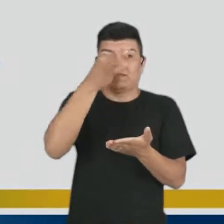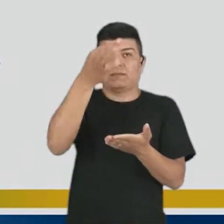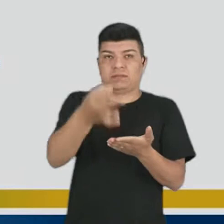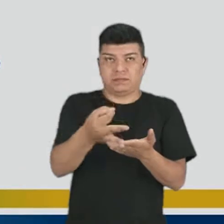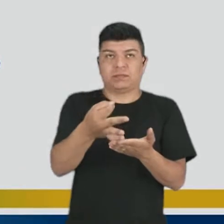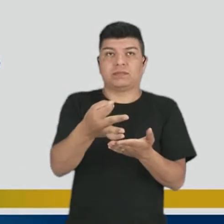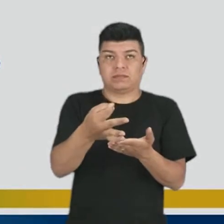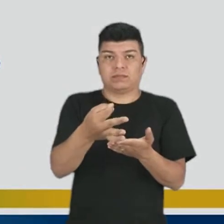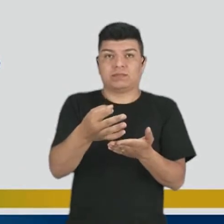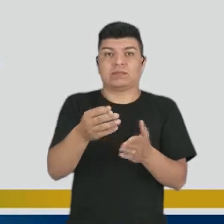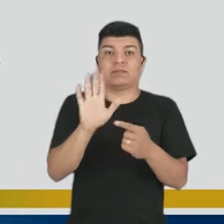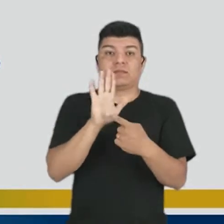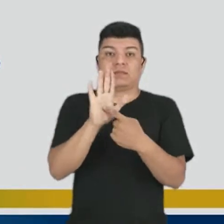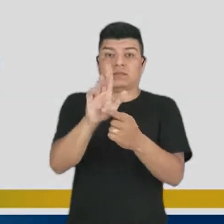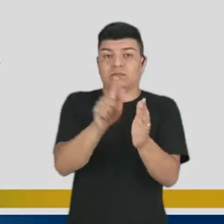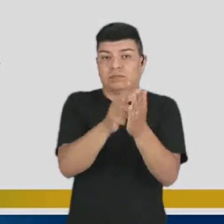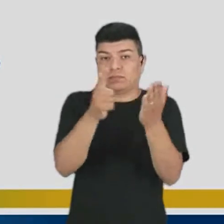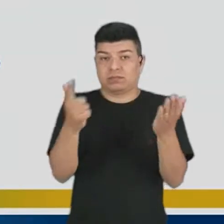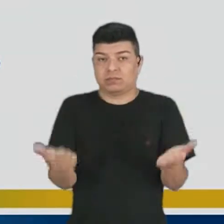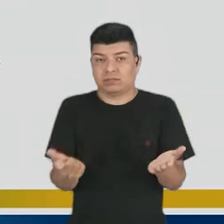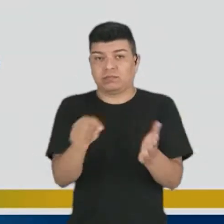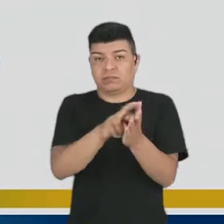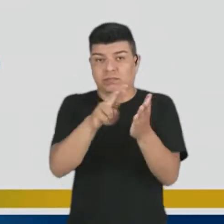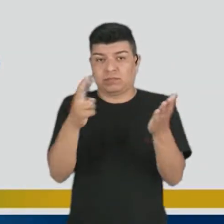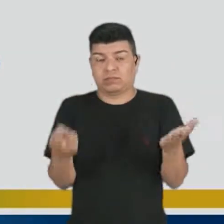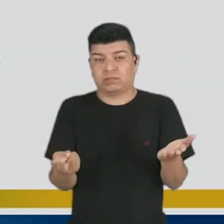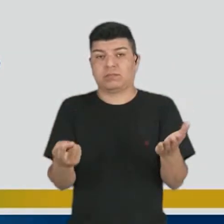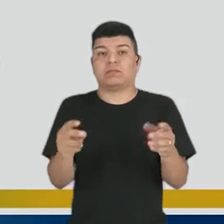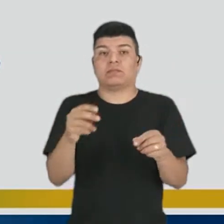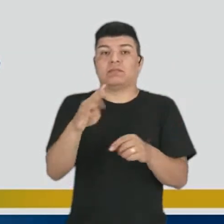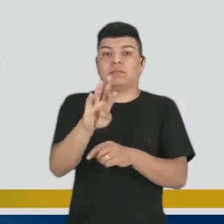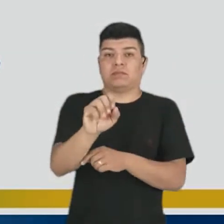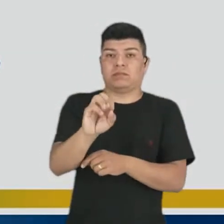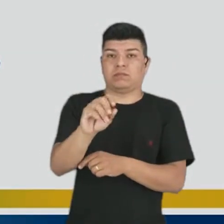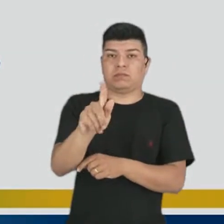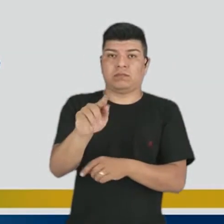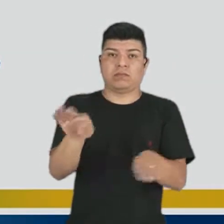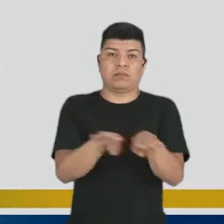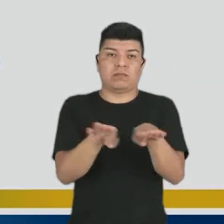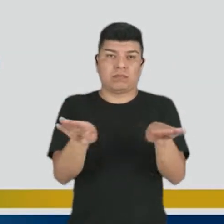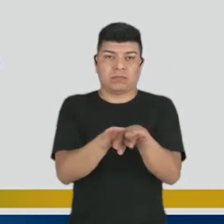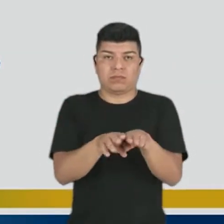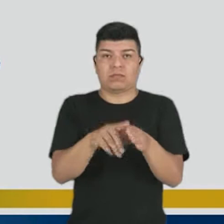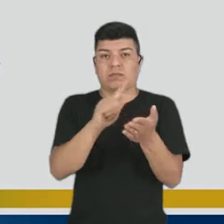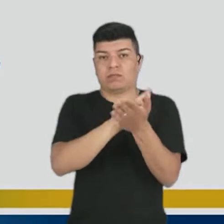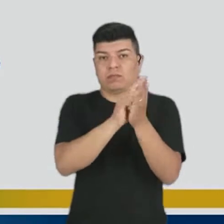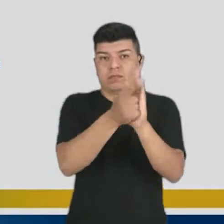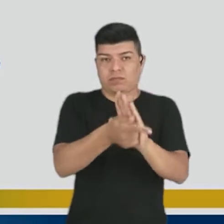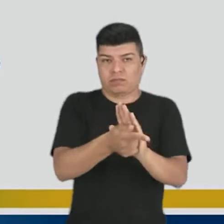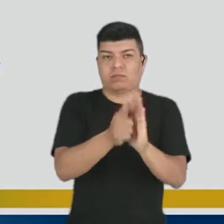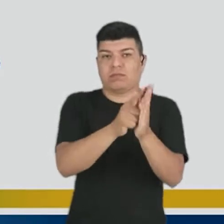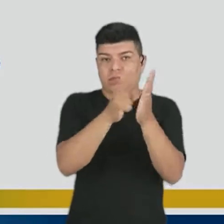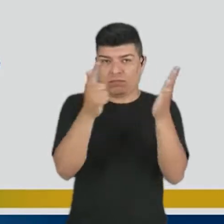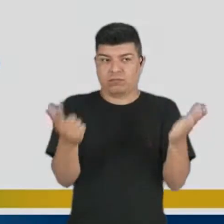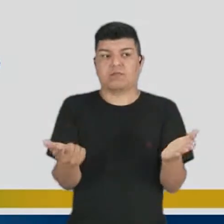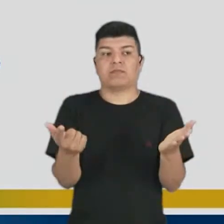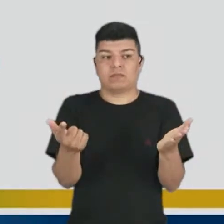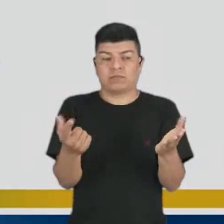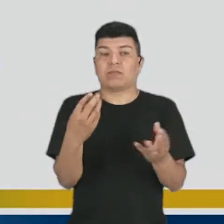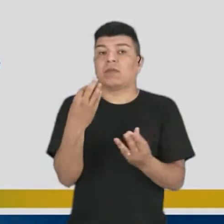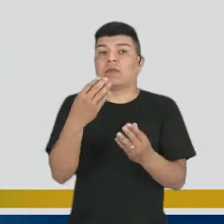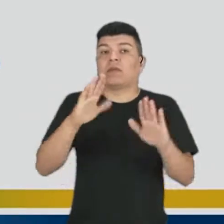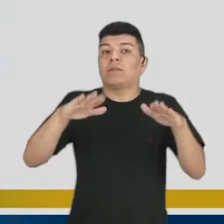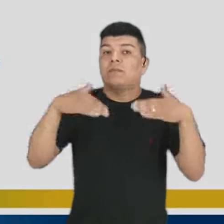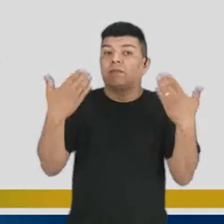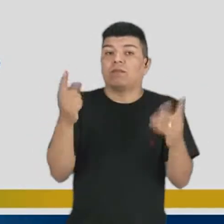opinião costuma ser publicado em jornais, em revistas, em blogs. É um gênero essencialmente jornalístico. E qual é